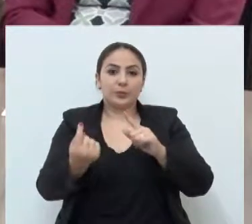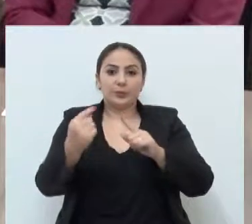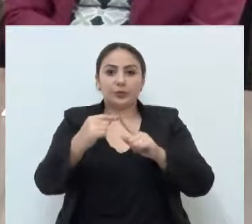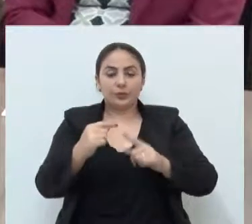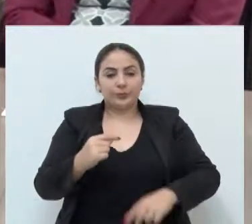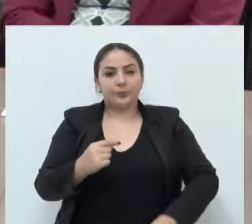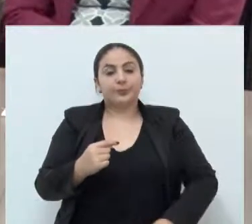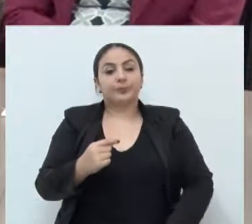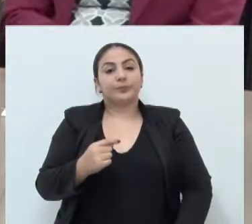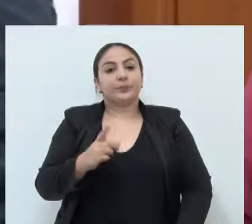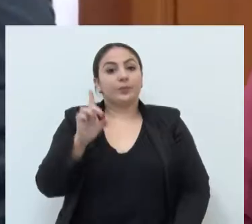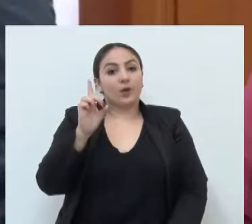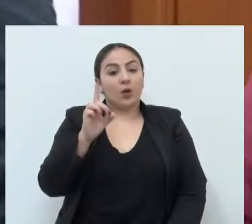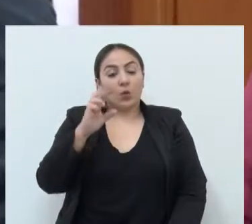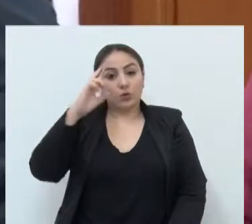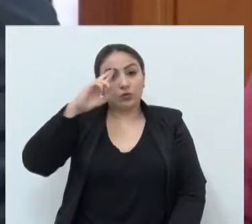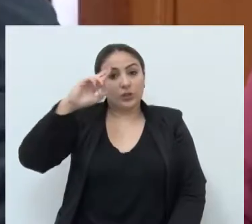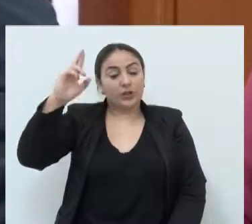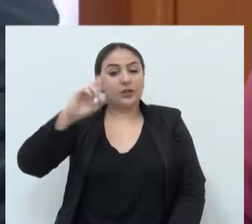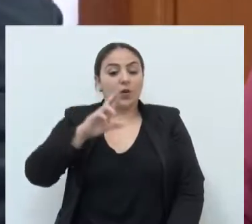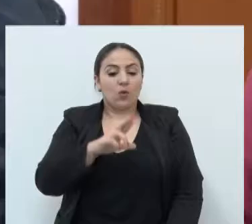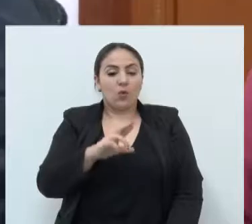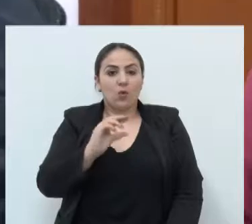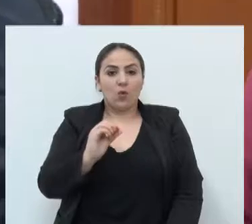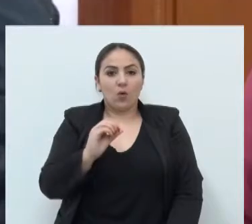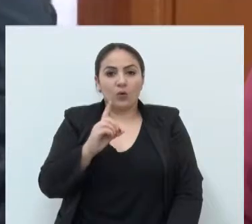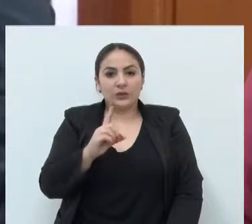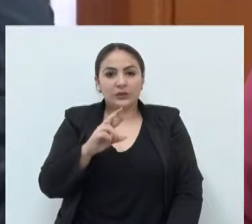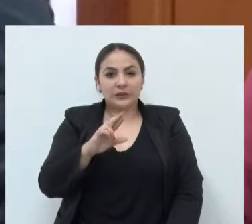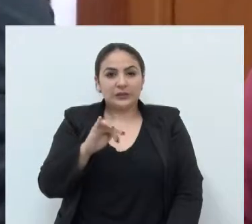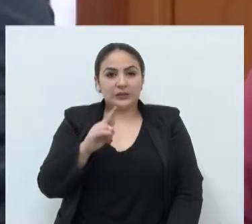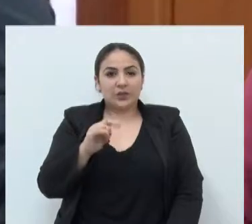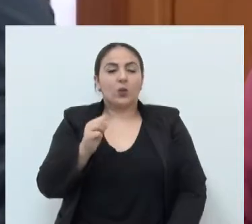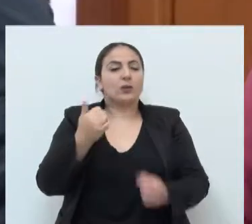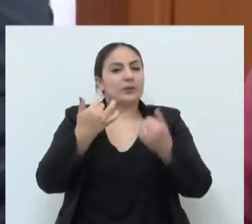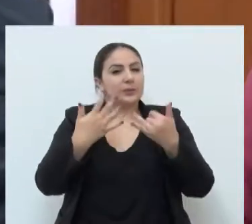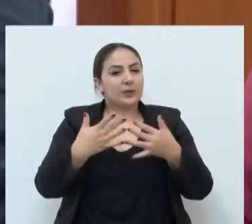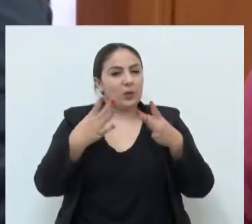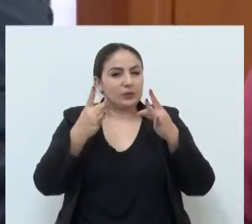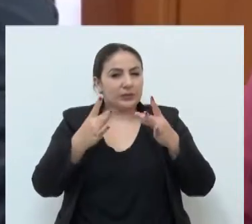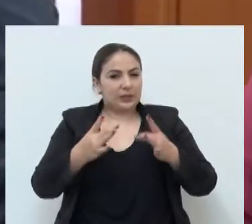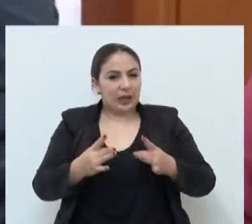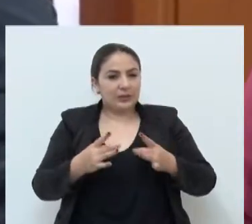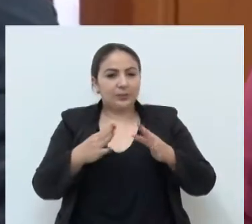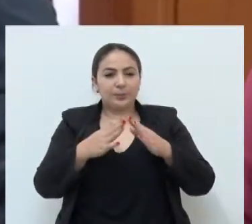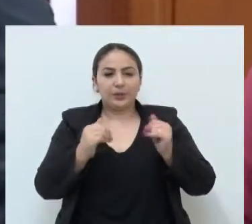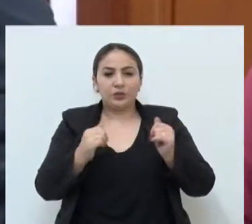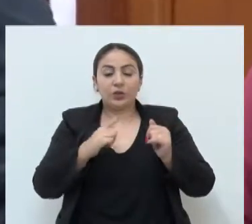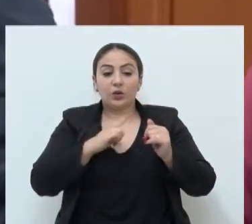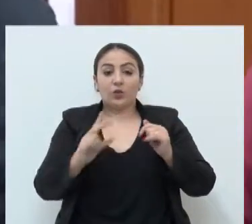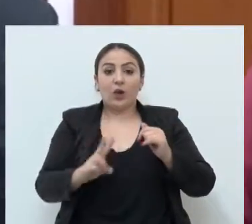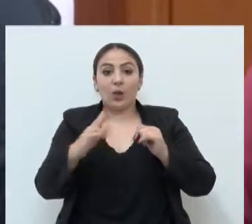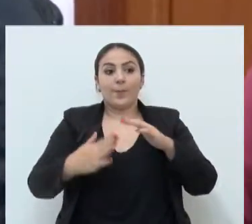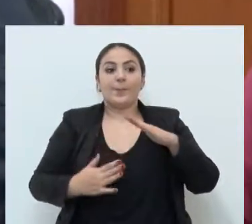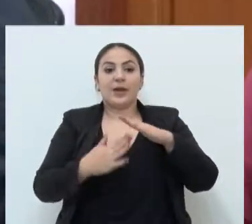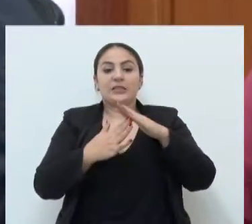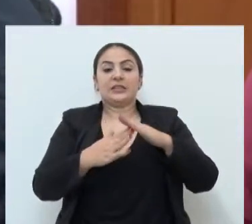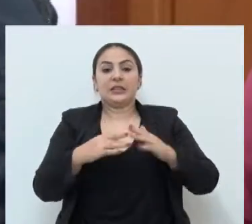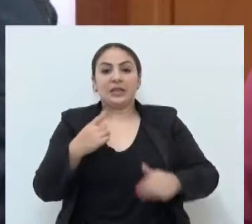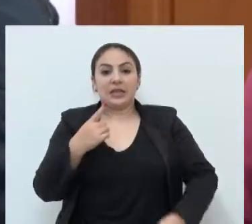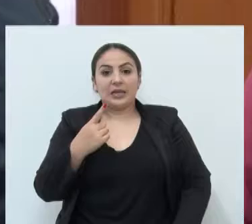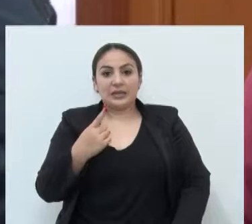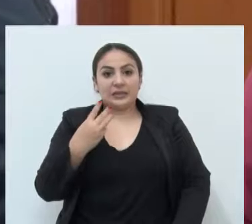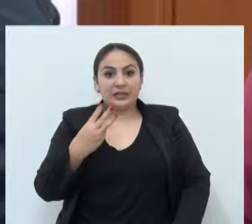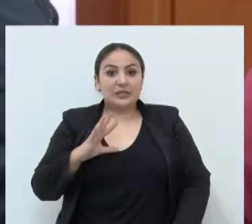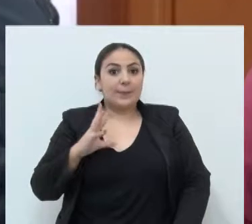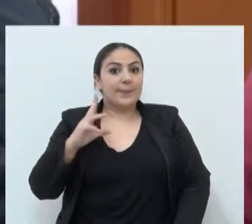essa finalidade. O gerente Rodrigo Flores Gorski explicou detalhes do pedido, que tem teto máximo de